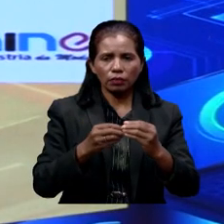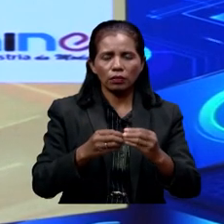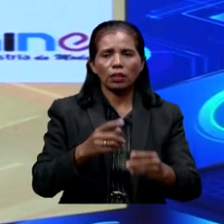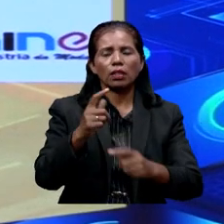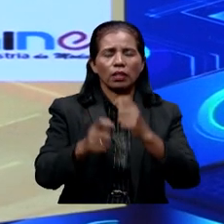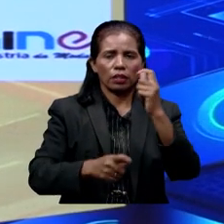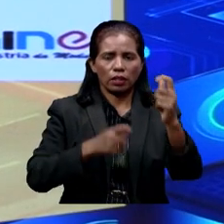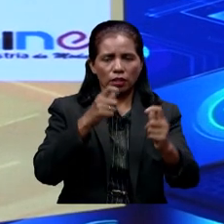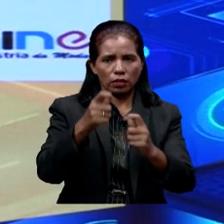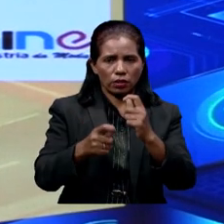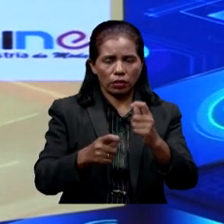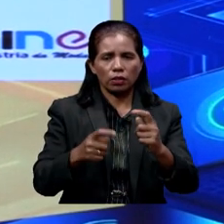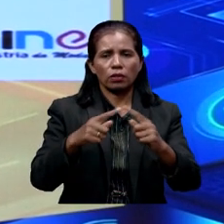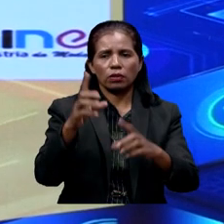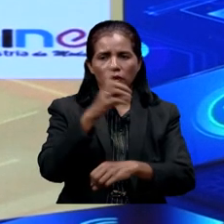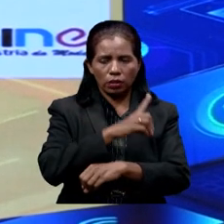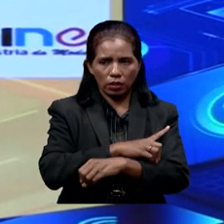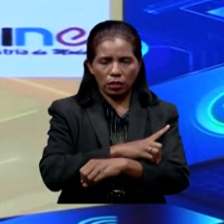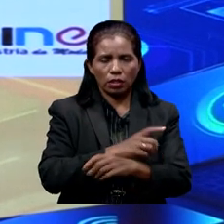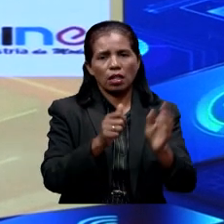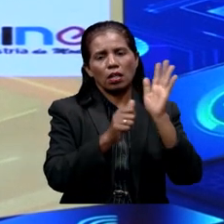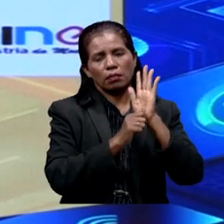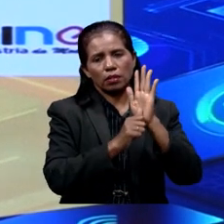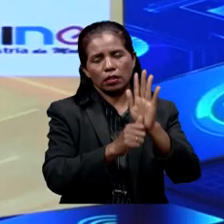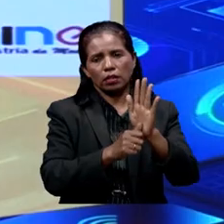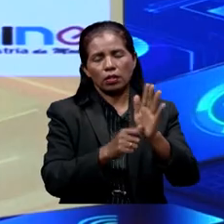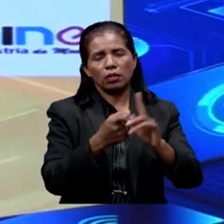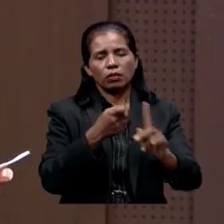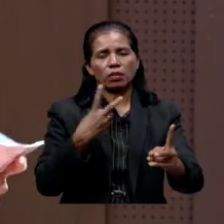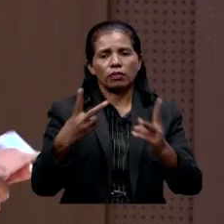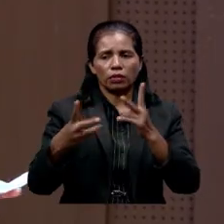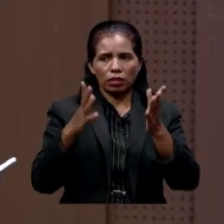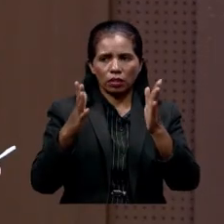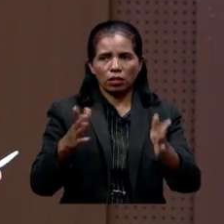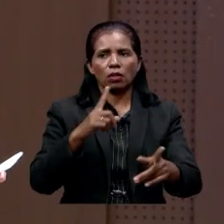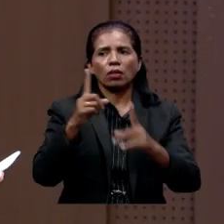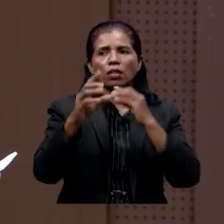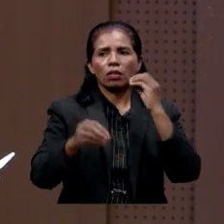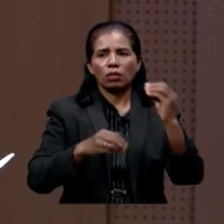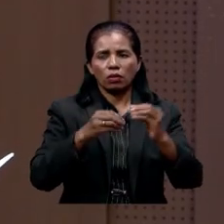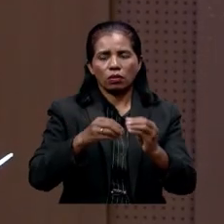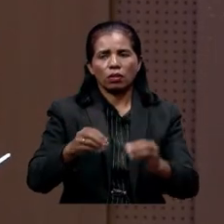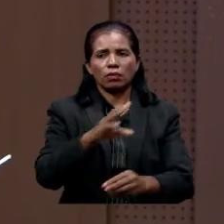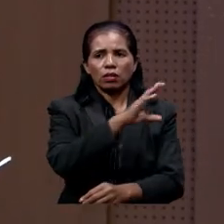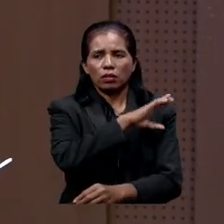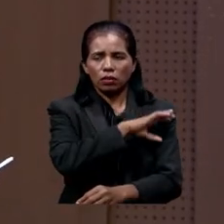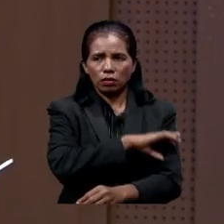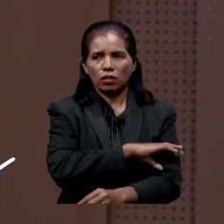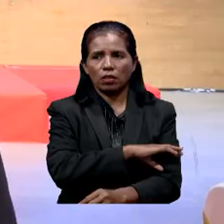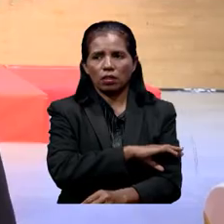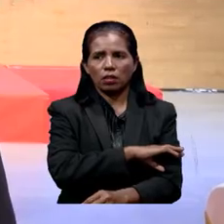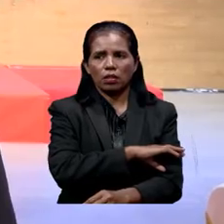teknologi ne, o imosit ya presentasaun tanto husit ne bai nakasira koala kono ba siguransa.